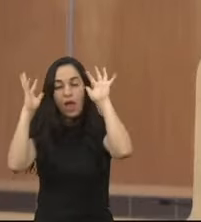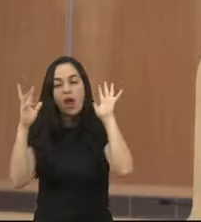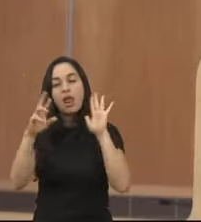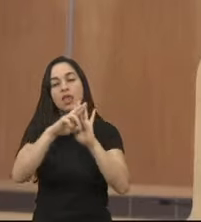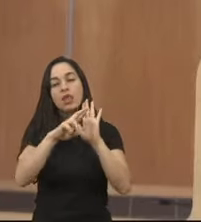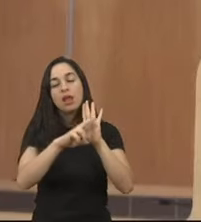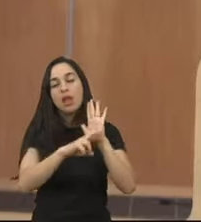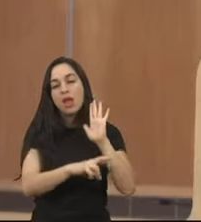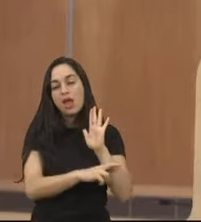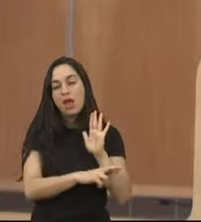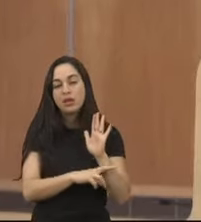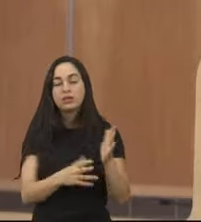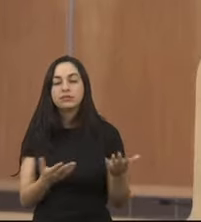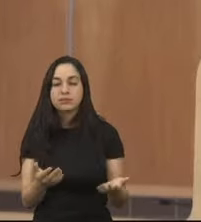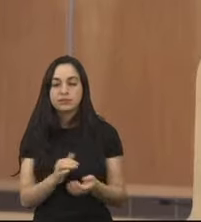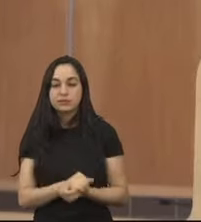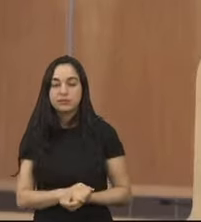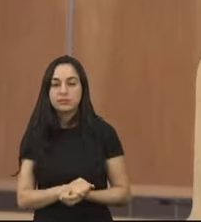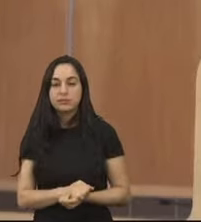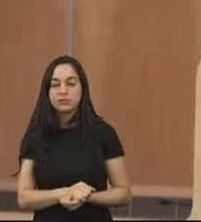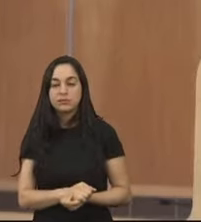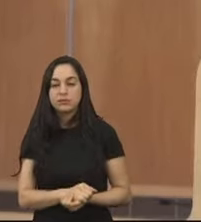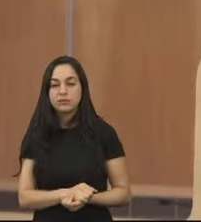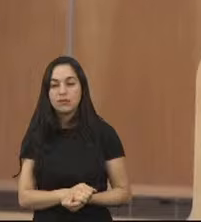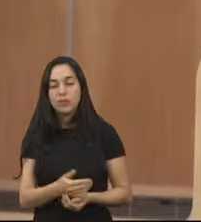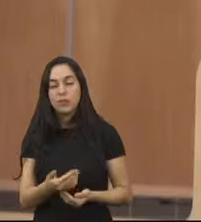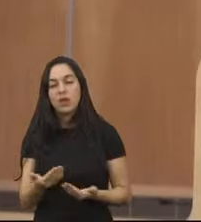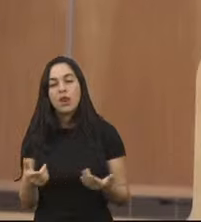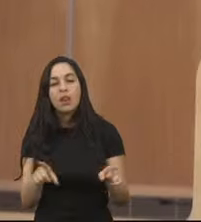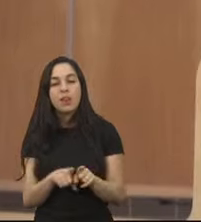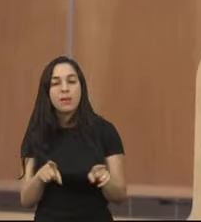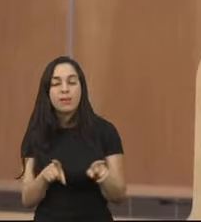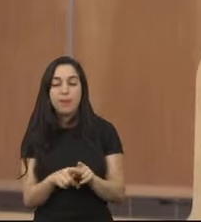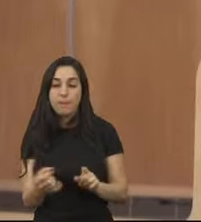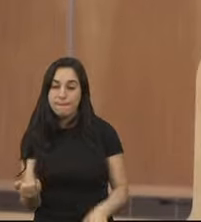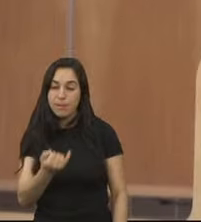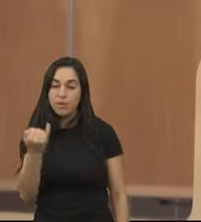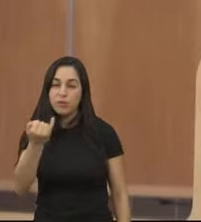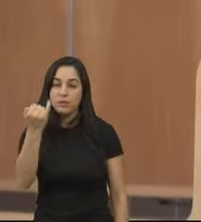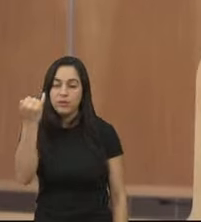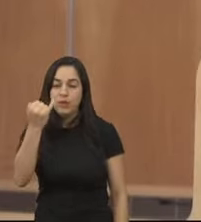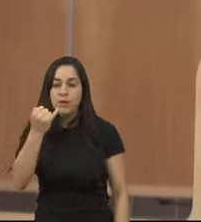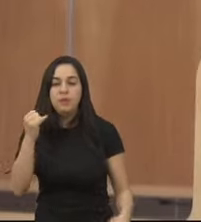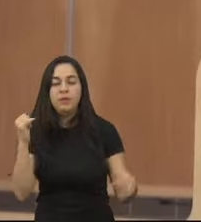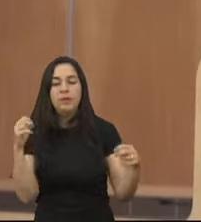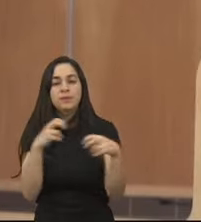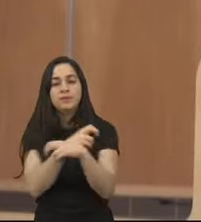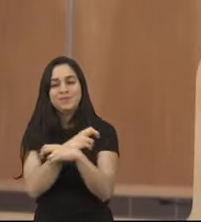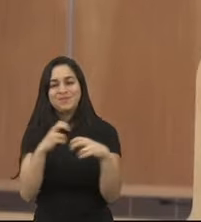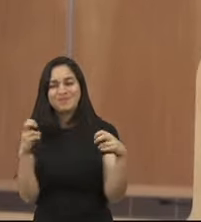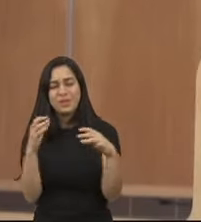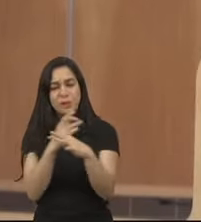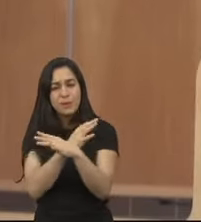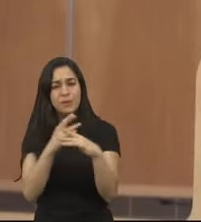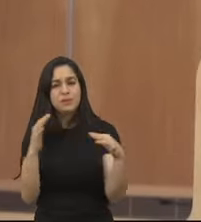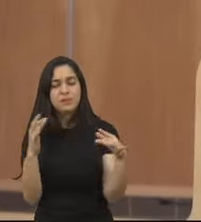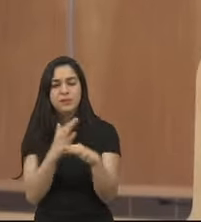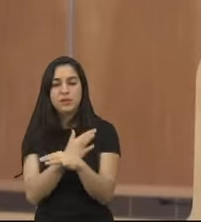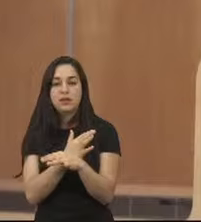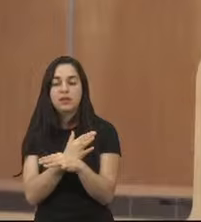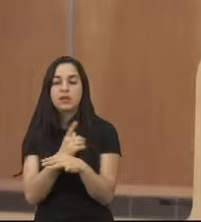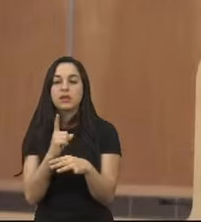dos veículos remanescentes. Almeja-se também modernizar o transporte e a mobilidade urbana,